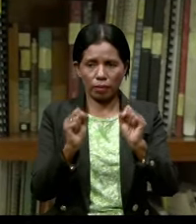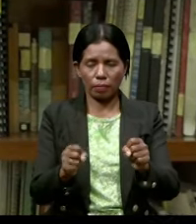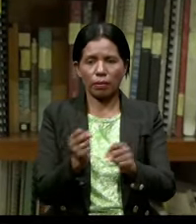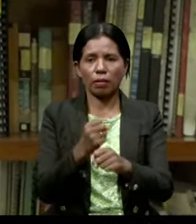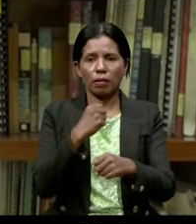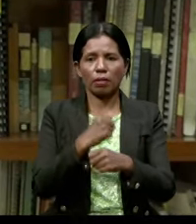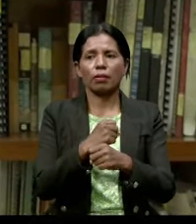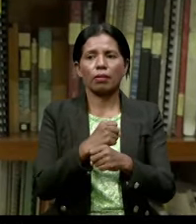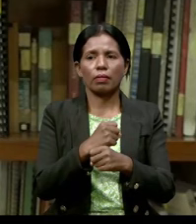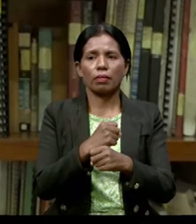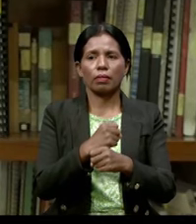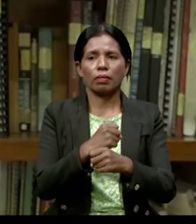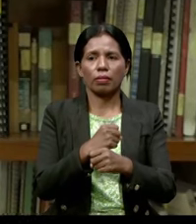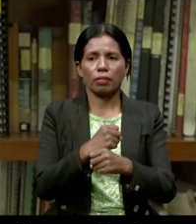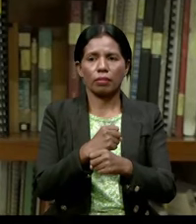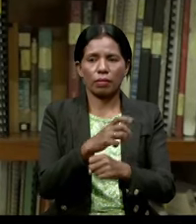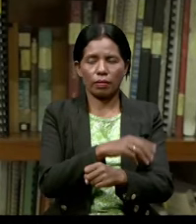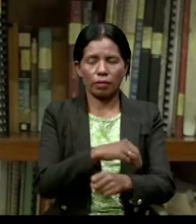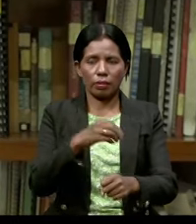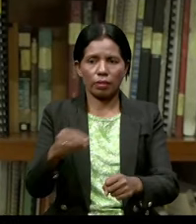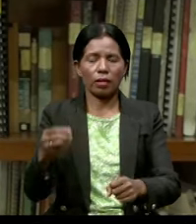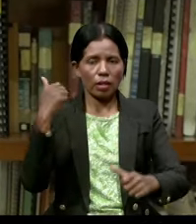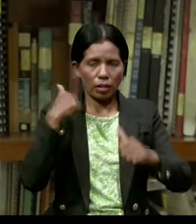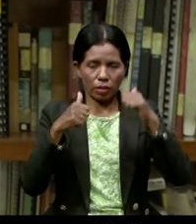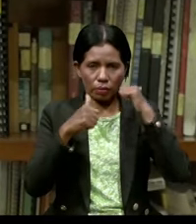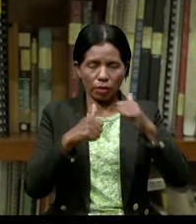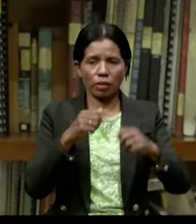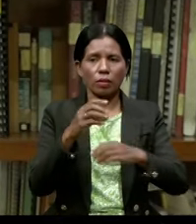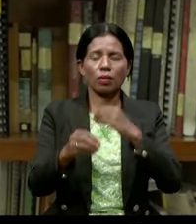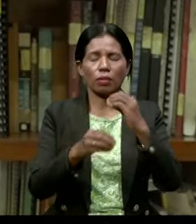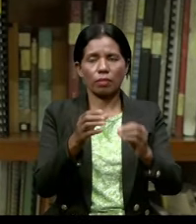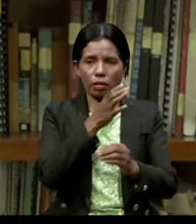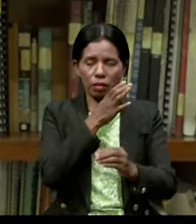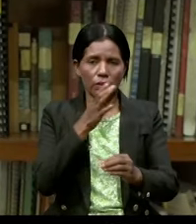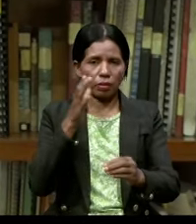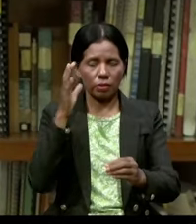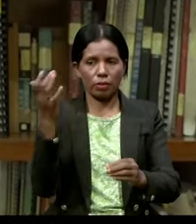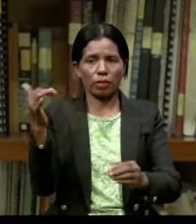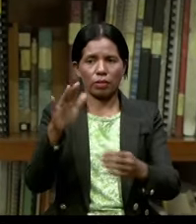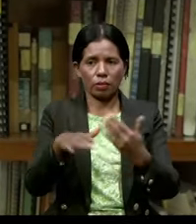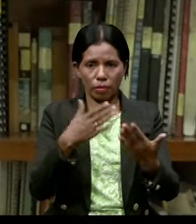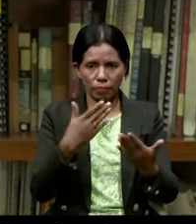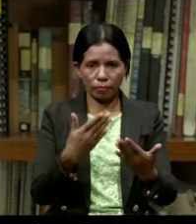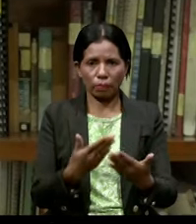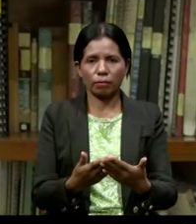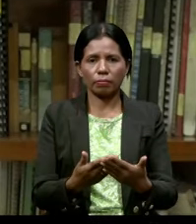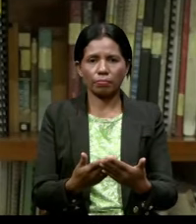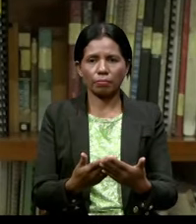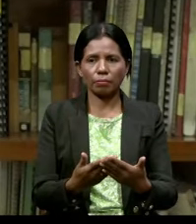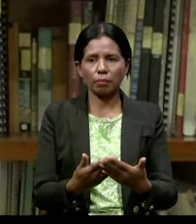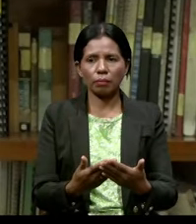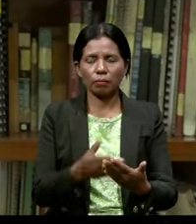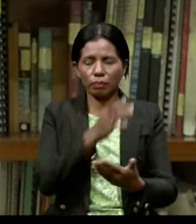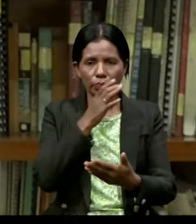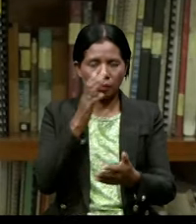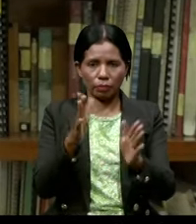belehalo produção atividades atividades produtivas no agricultura